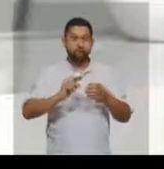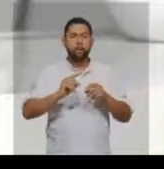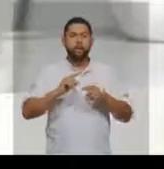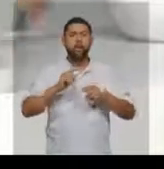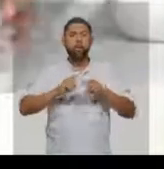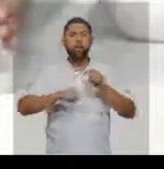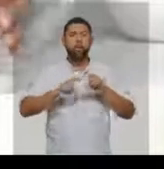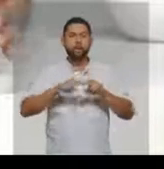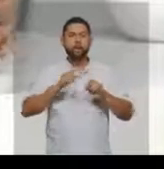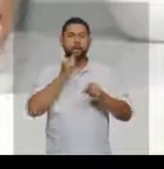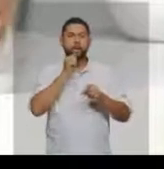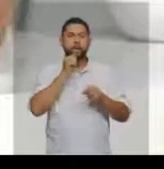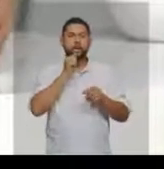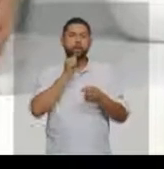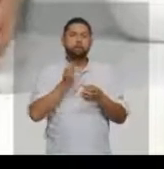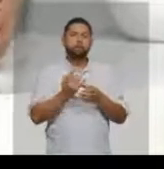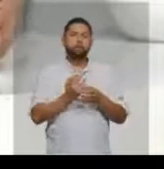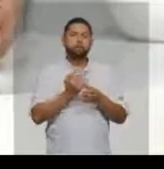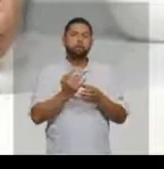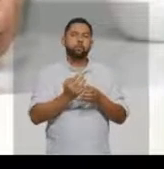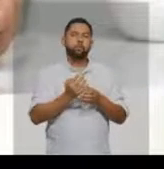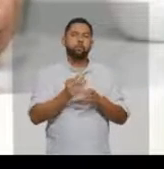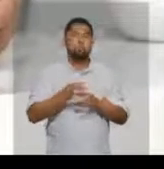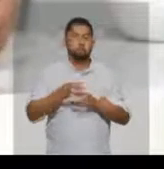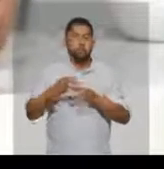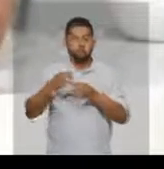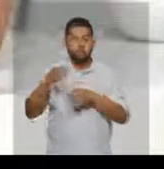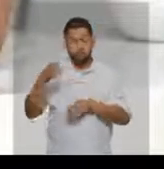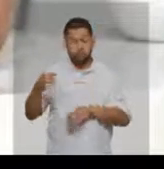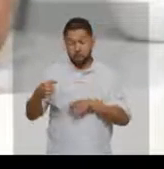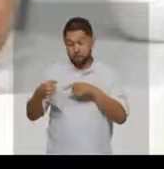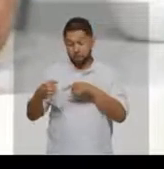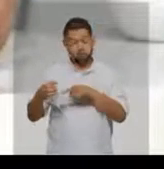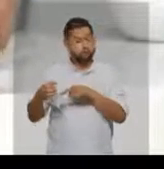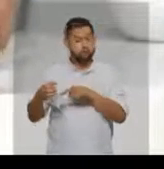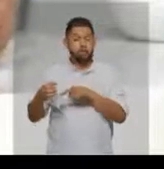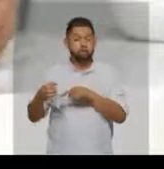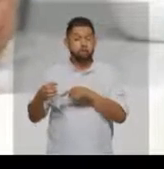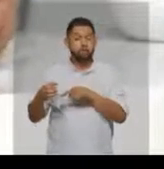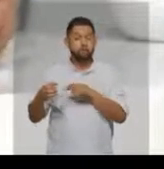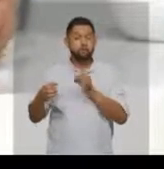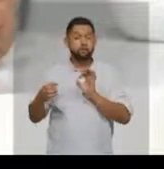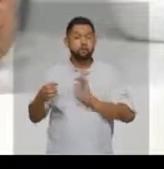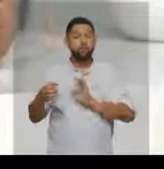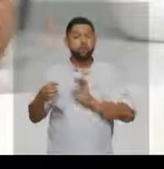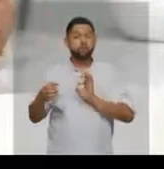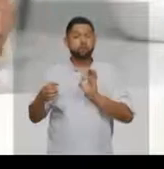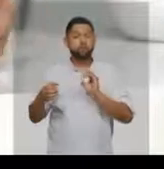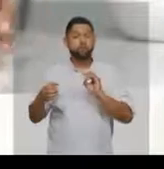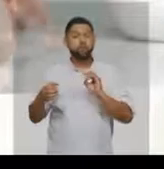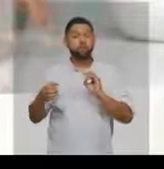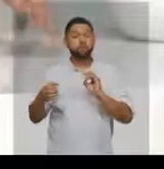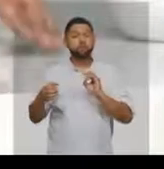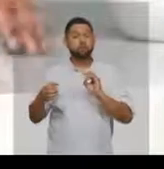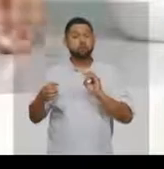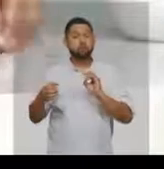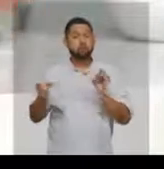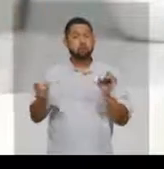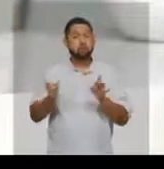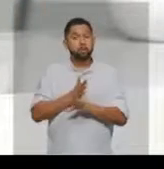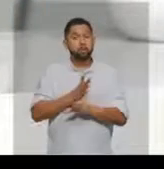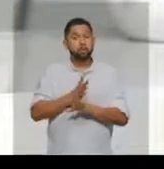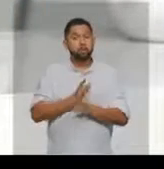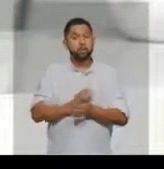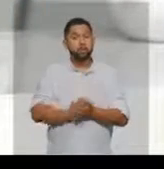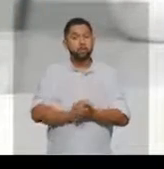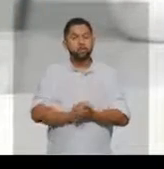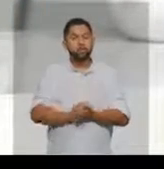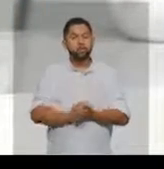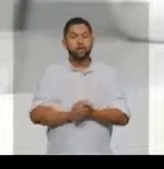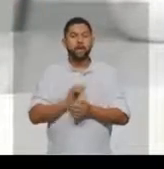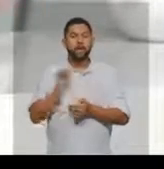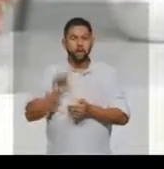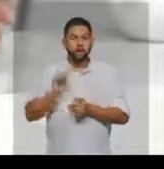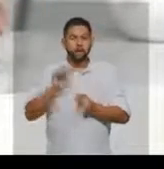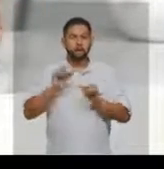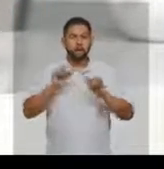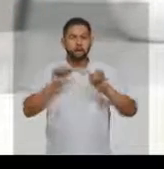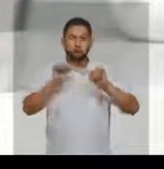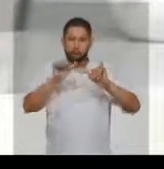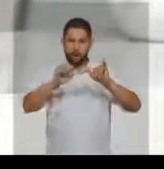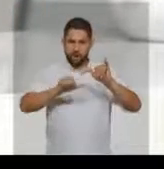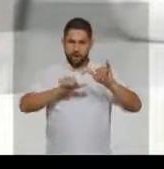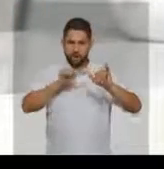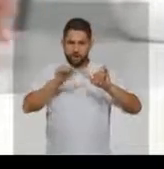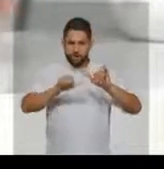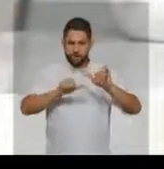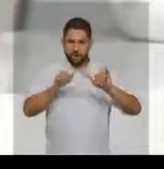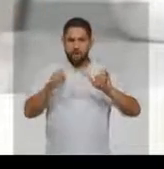se espalhando. Esse daqui não, esse daqui já praticamente já não tem quantidade de produto mais. Então, essa reação química aqui,